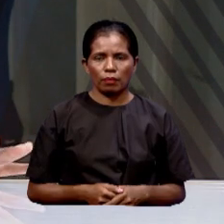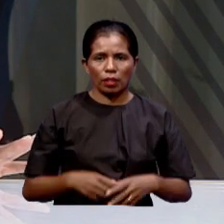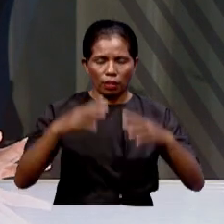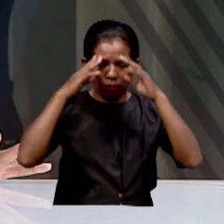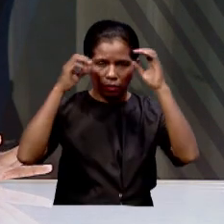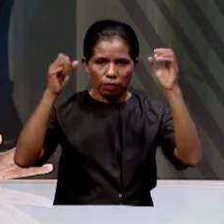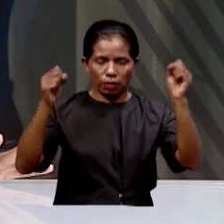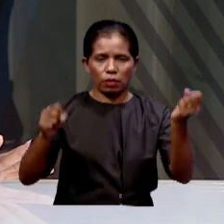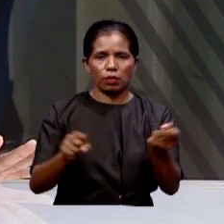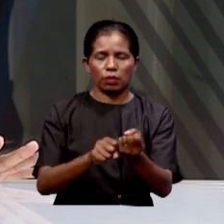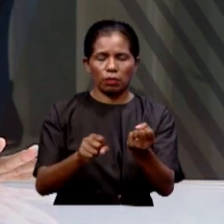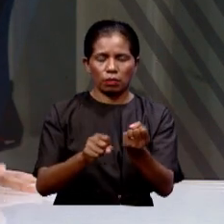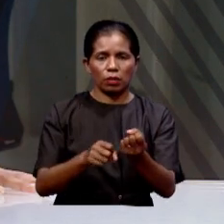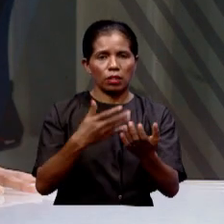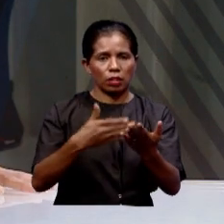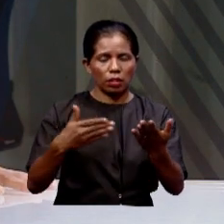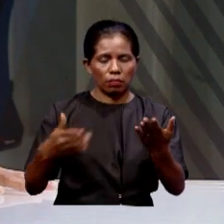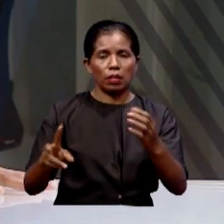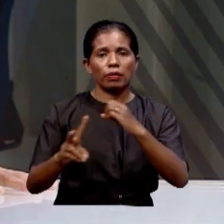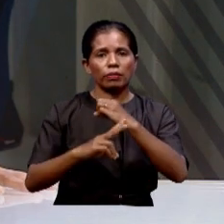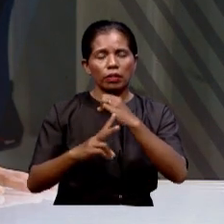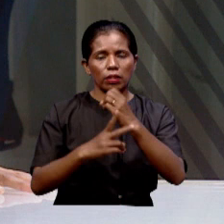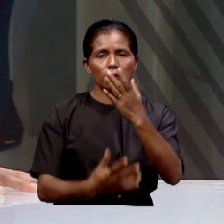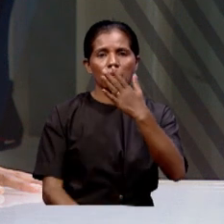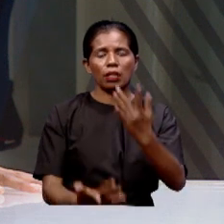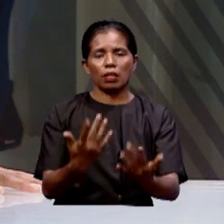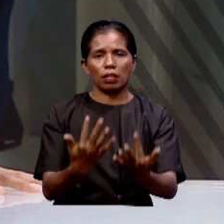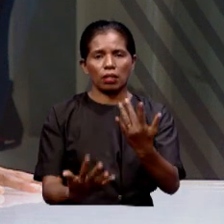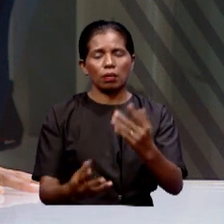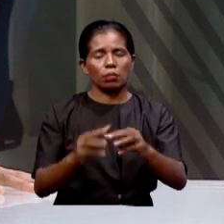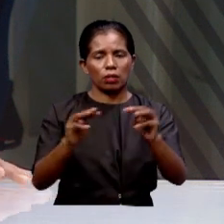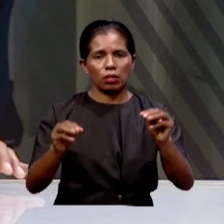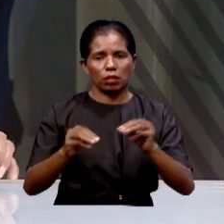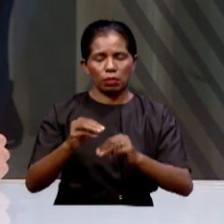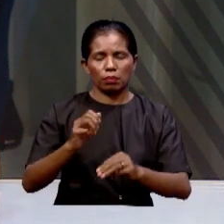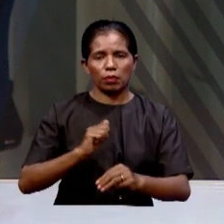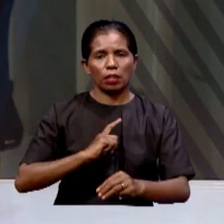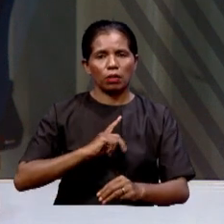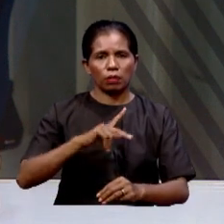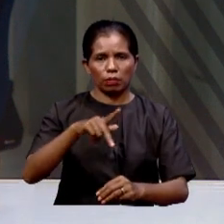Presidente da República apoio sem necessidade básica para vítima incêndio em município Lautén.